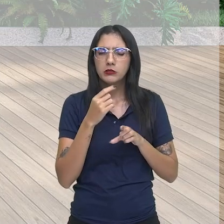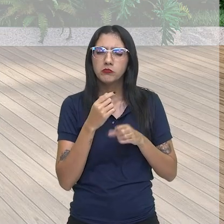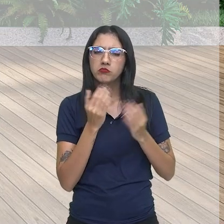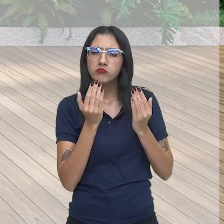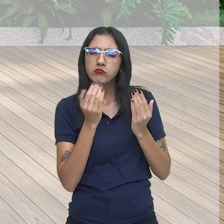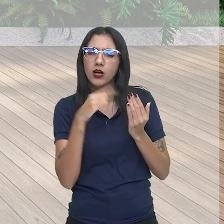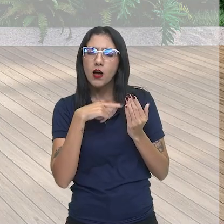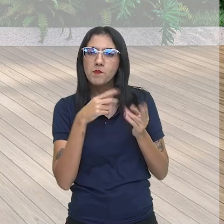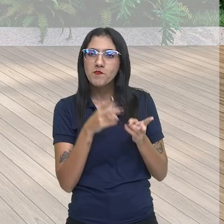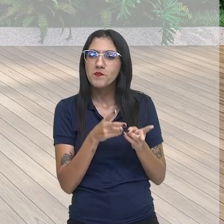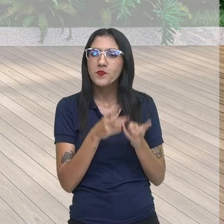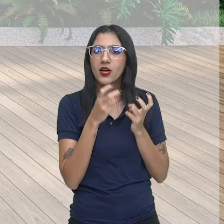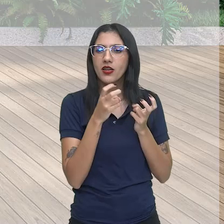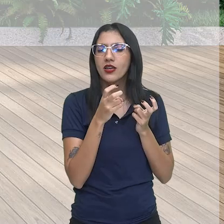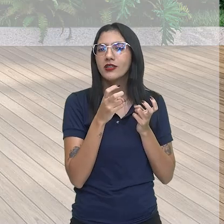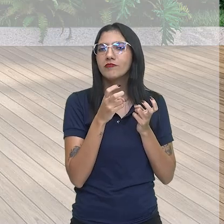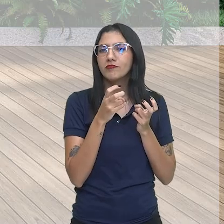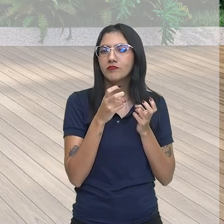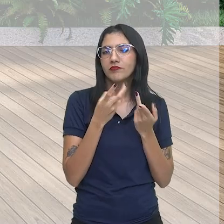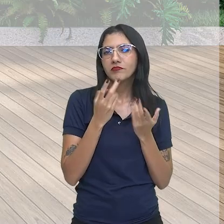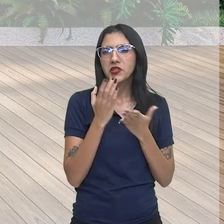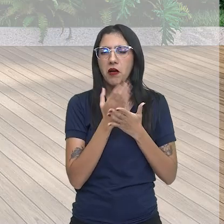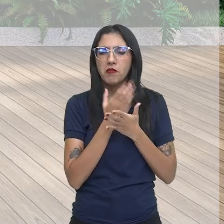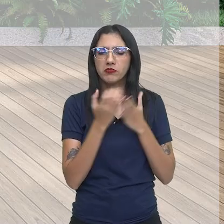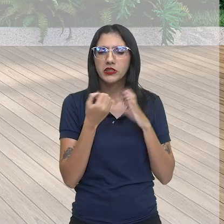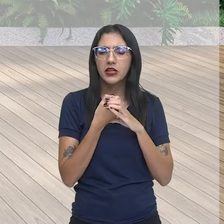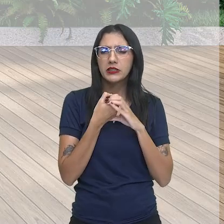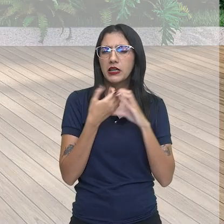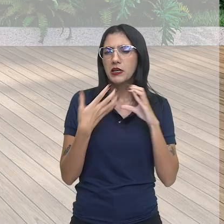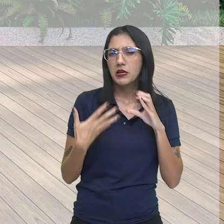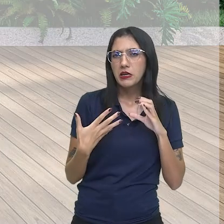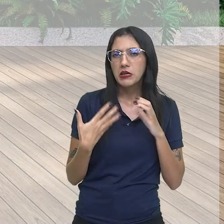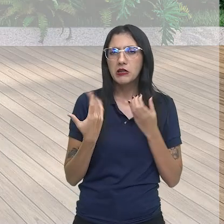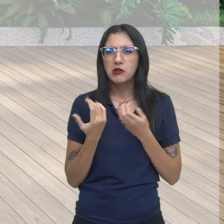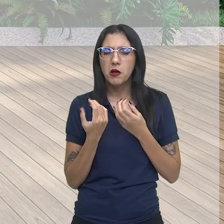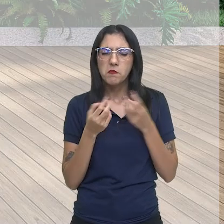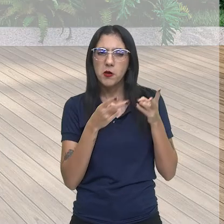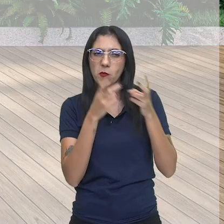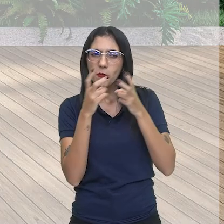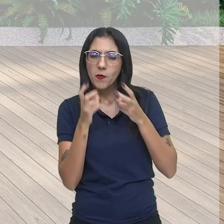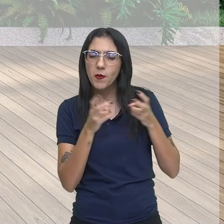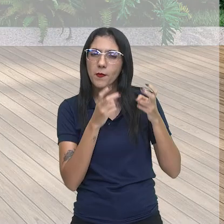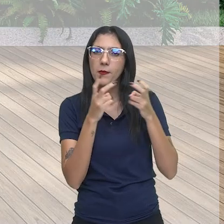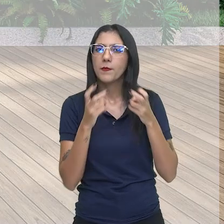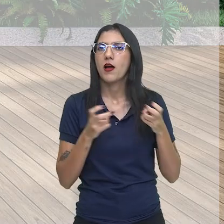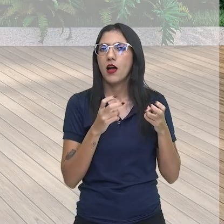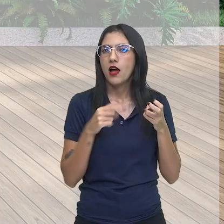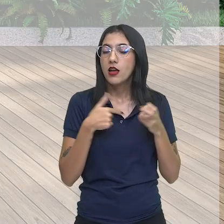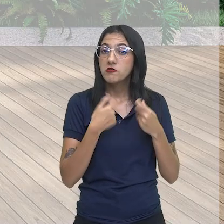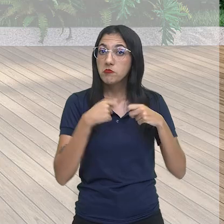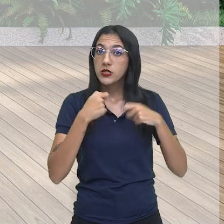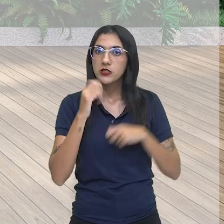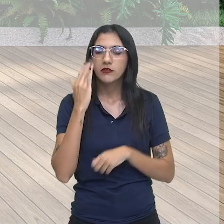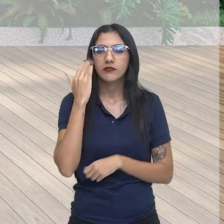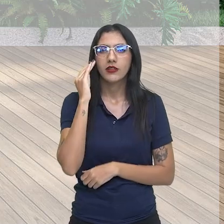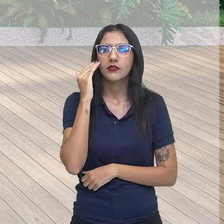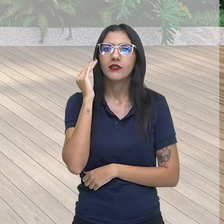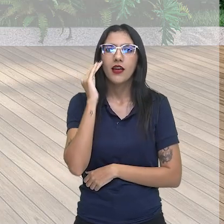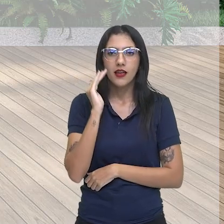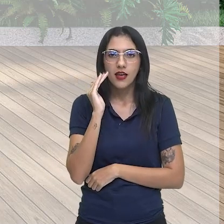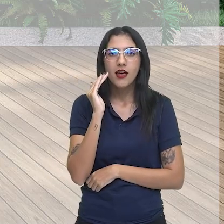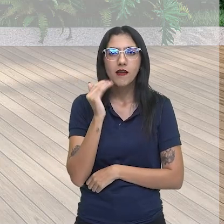perceber, né? Por alguns símbolos, alguns elementos que estão ali presentes, né,